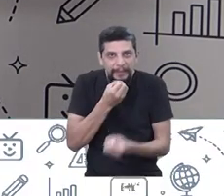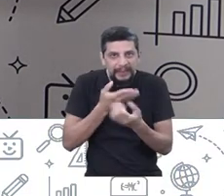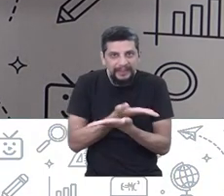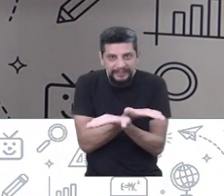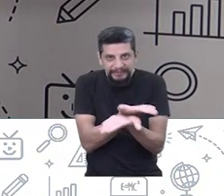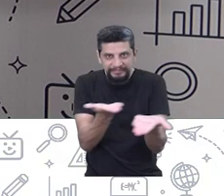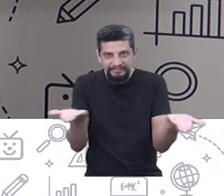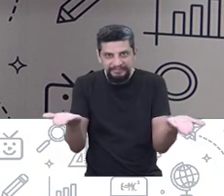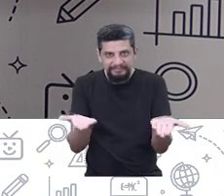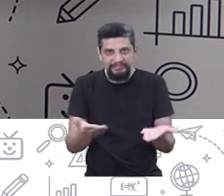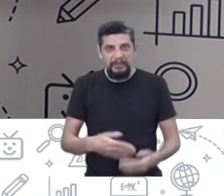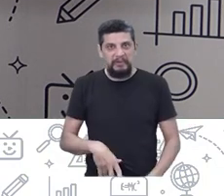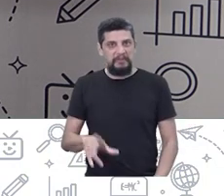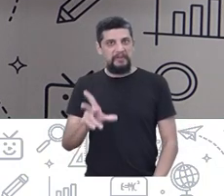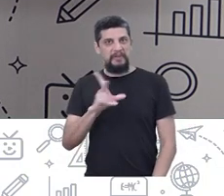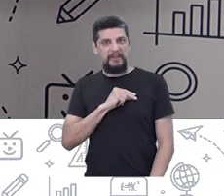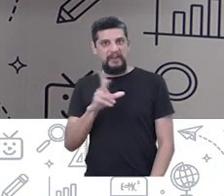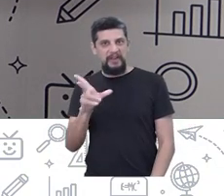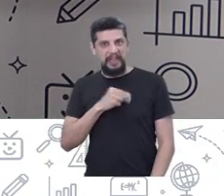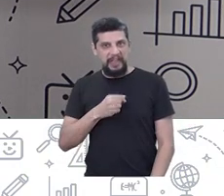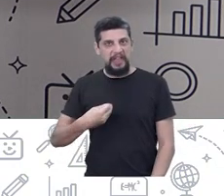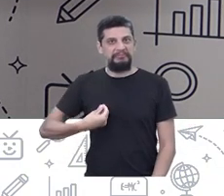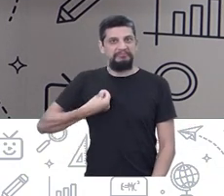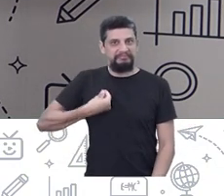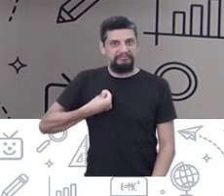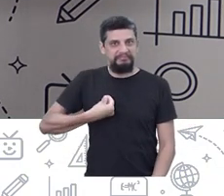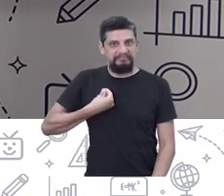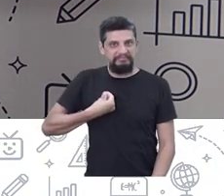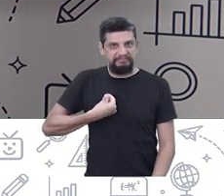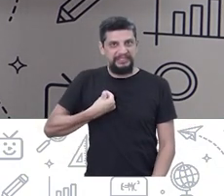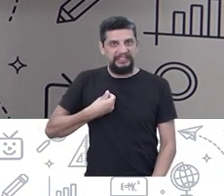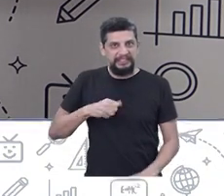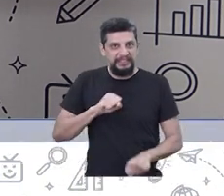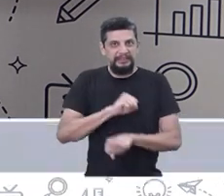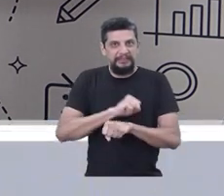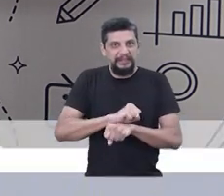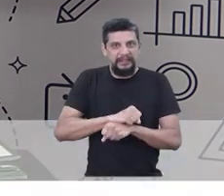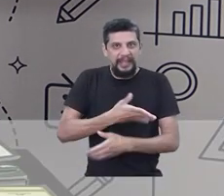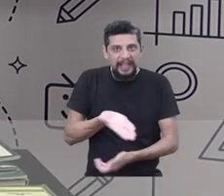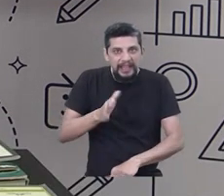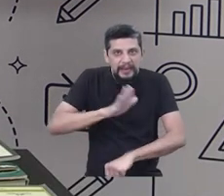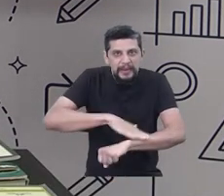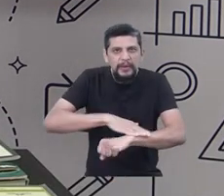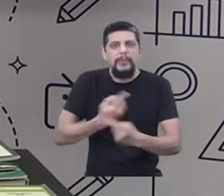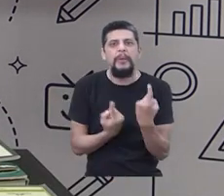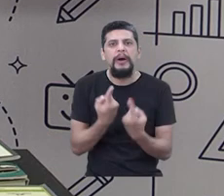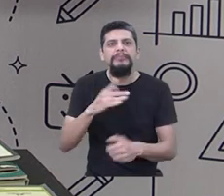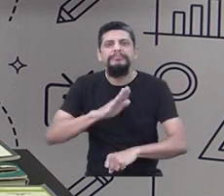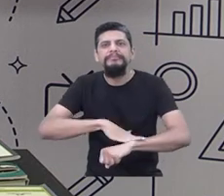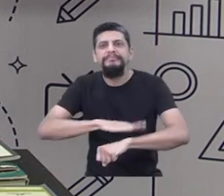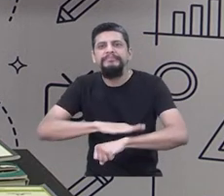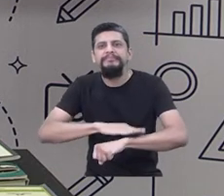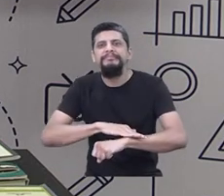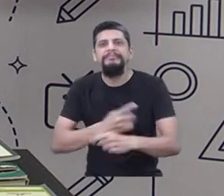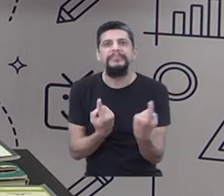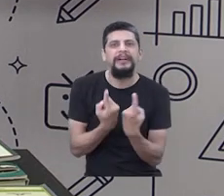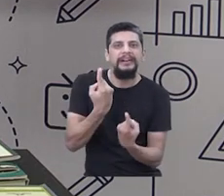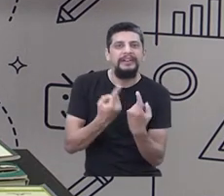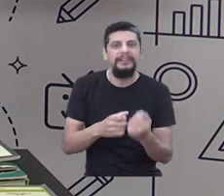estudantes, tudo bem com vocês? Nossa, eu estava esperando o nosso momento. E qual é o nosso momento mesmo,